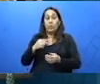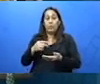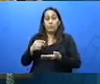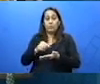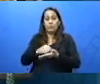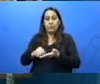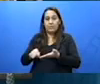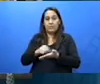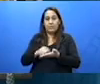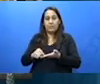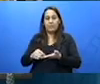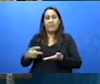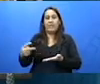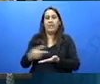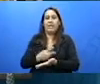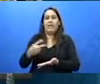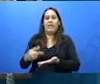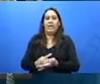É